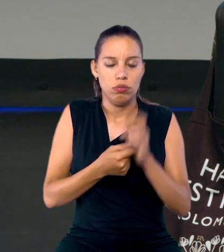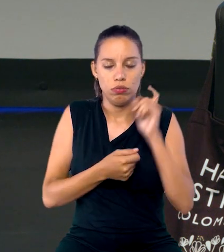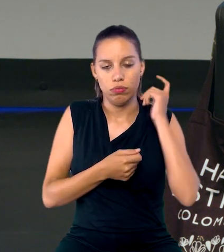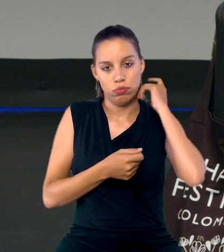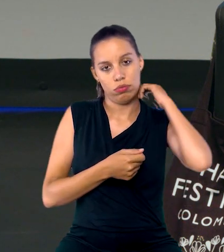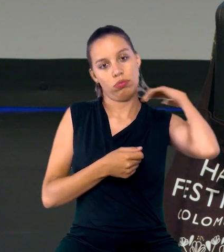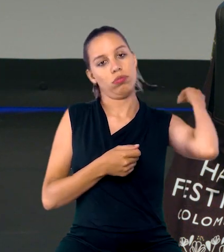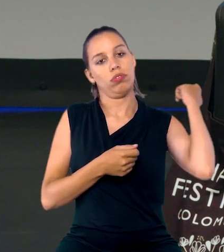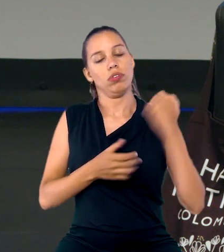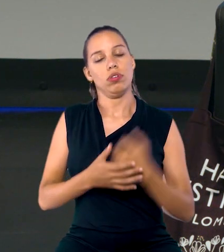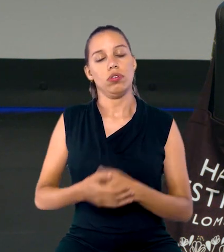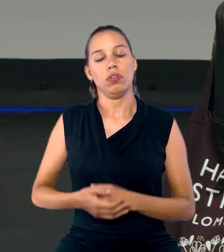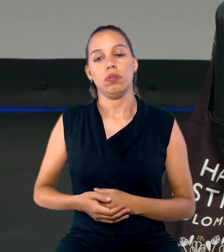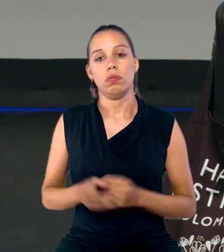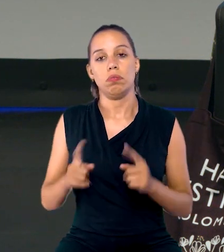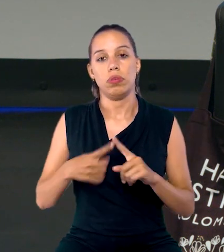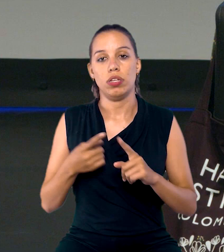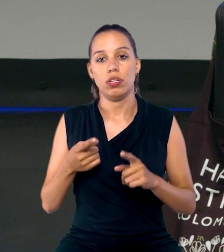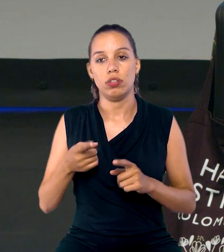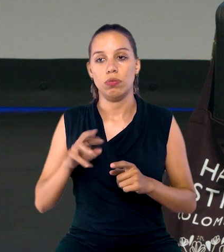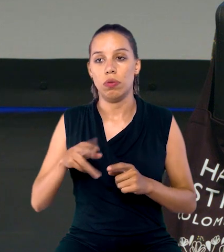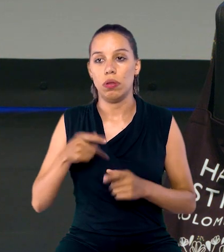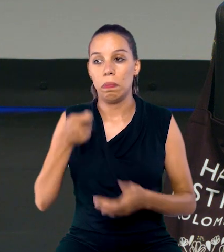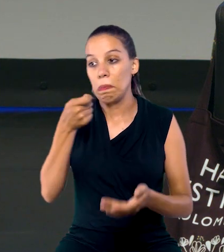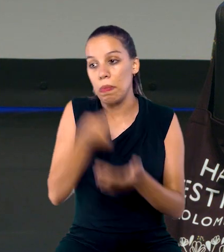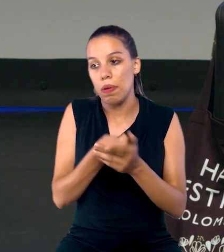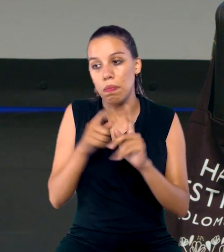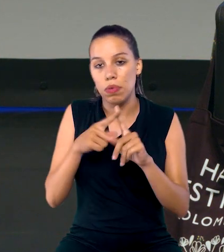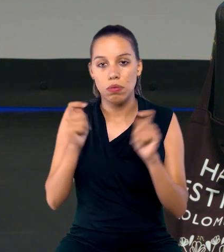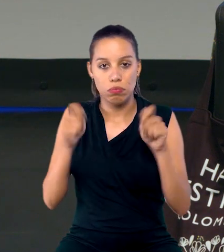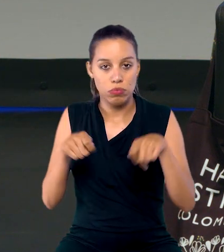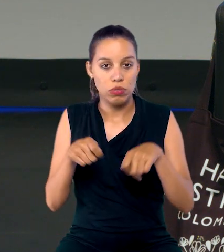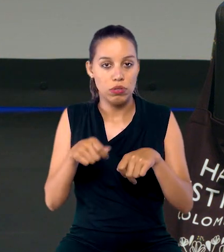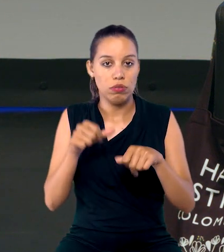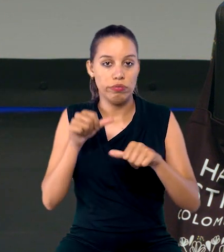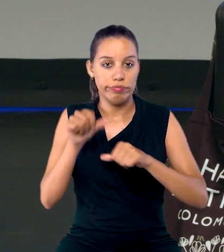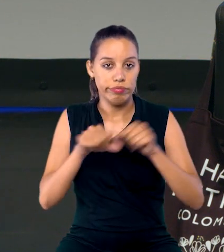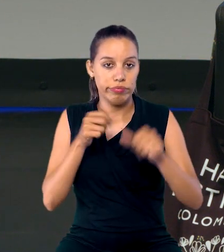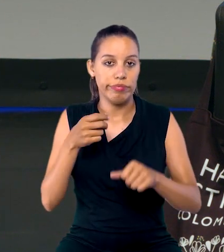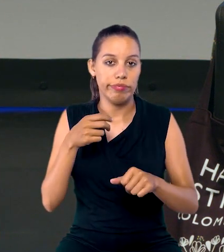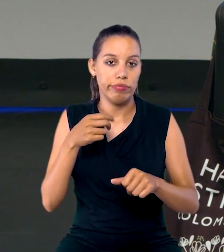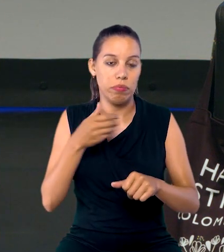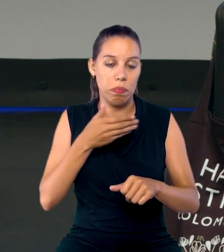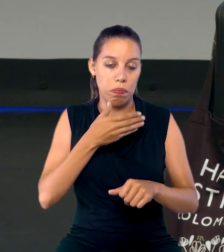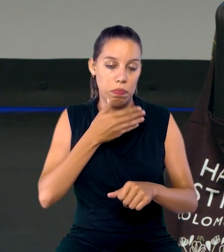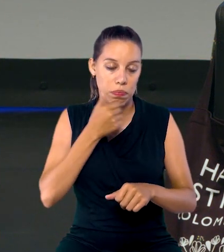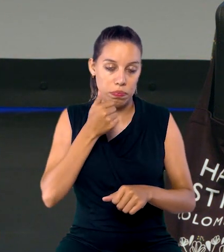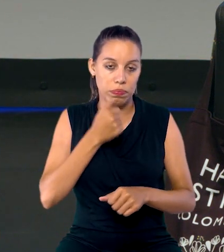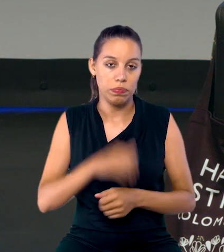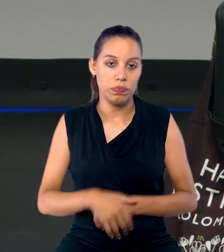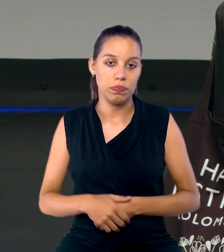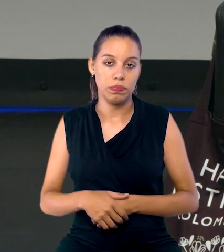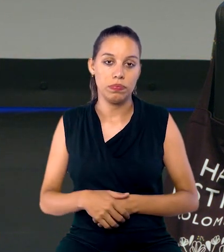também, de que não é algo que se paga, mas é algo que se pode reparar de alguma maneira, ainda que minimamente,